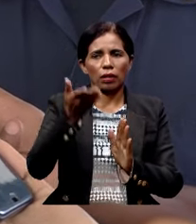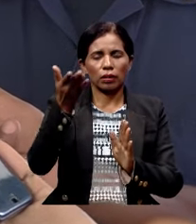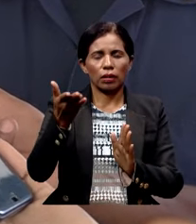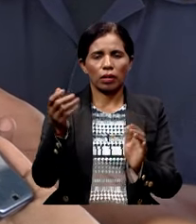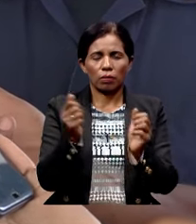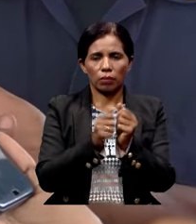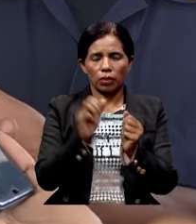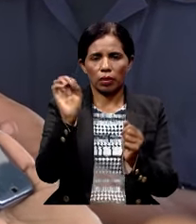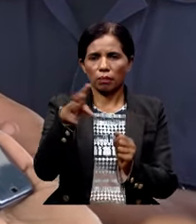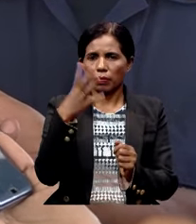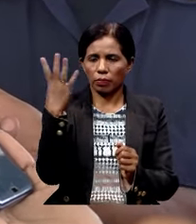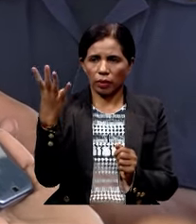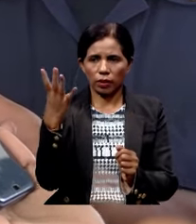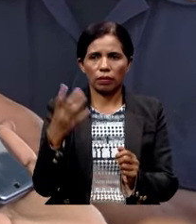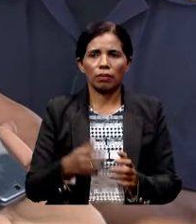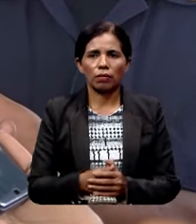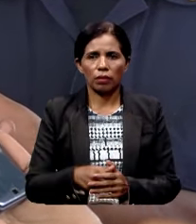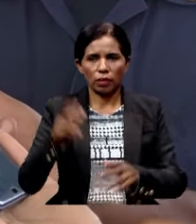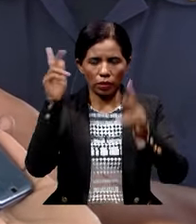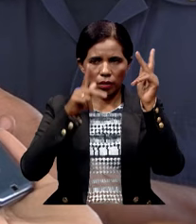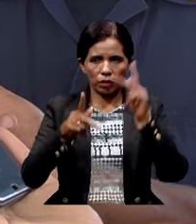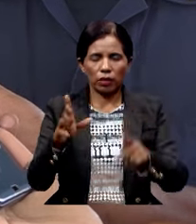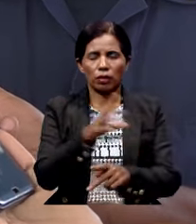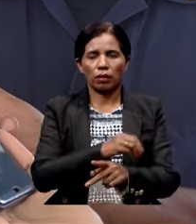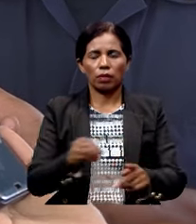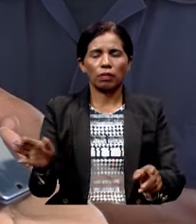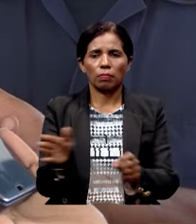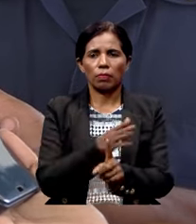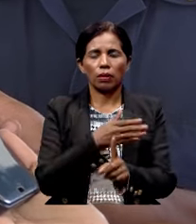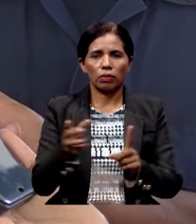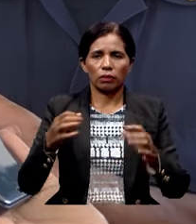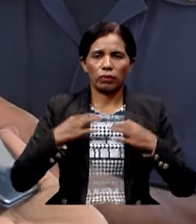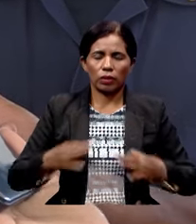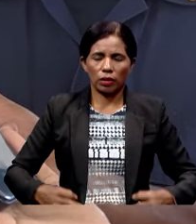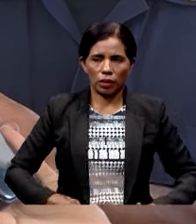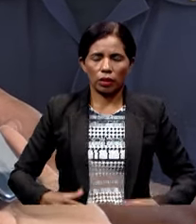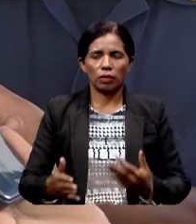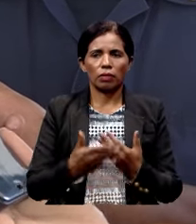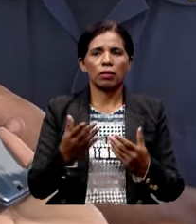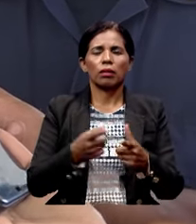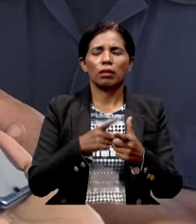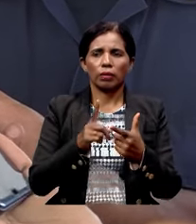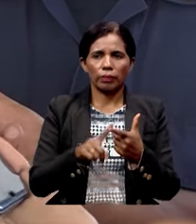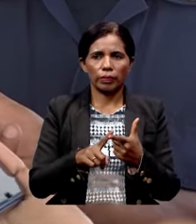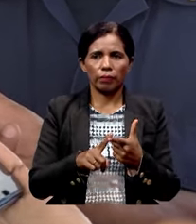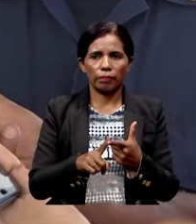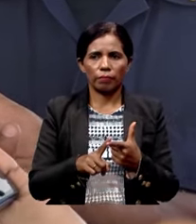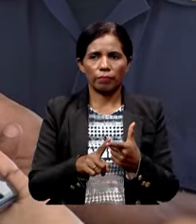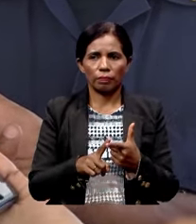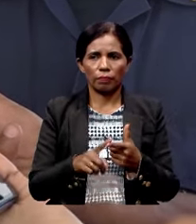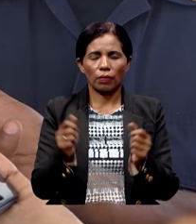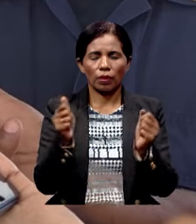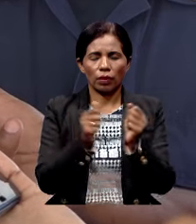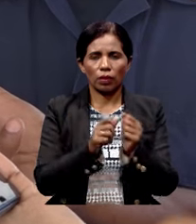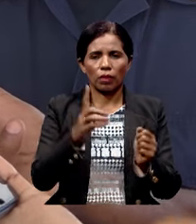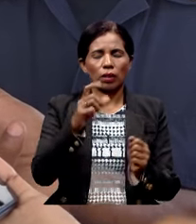sem hat, não é maca caso integrar física simples. Não mostro ir falar que era só dano